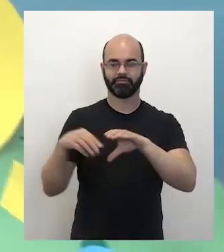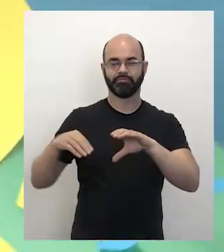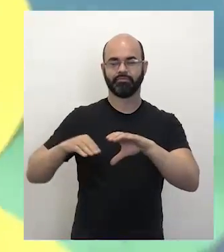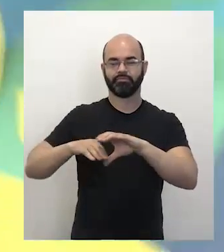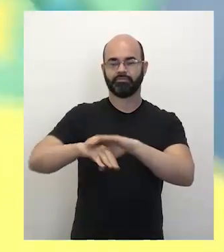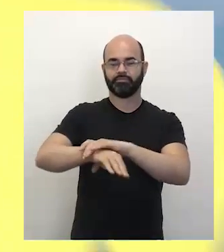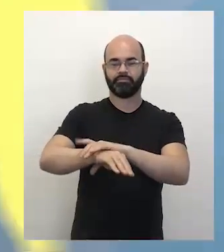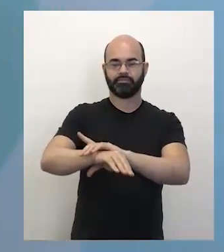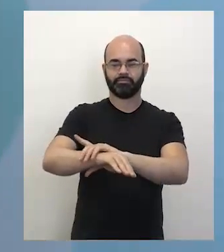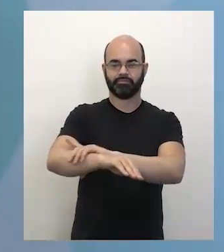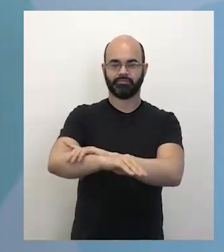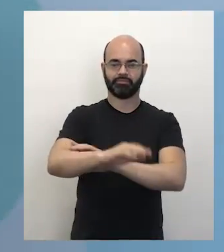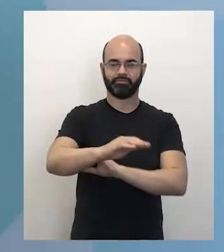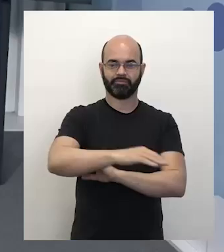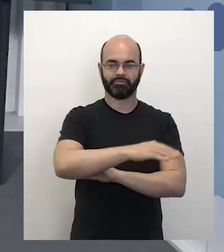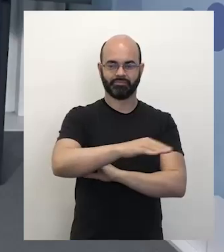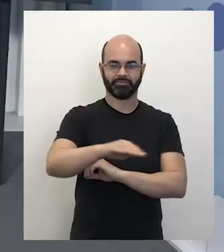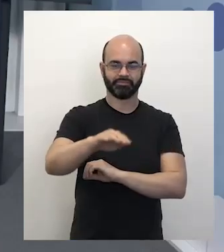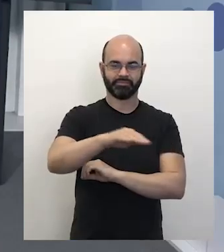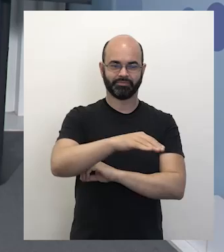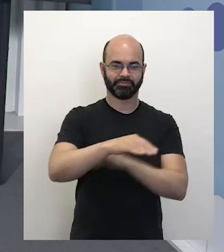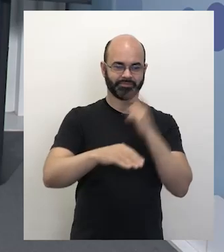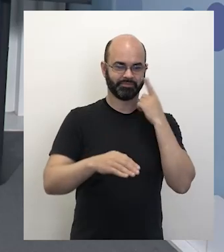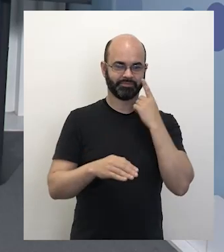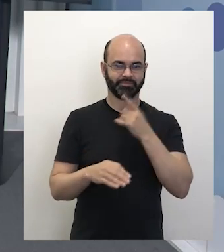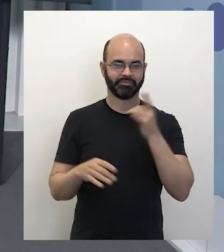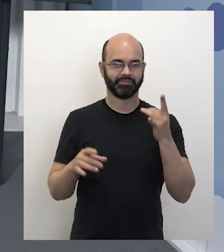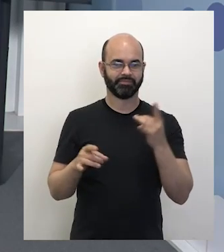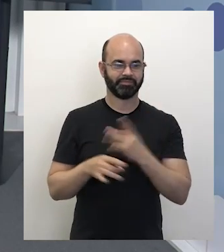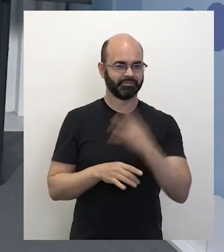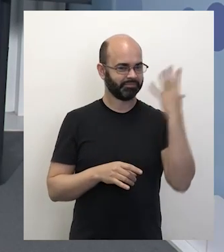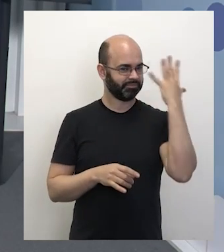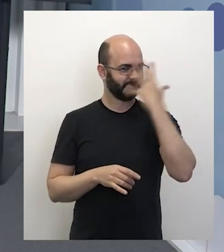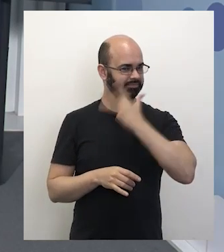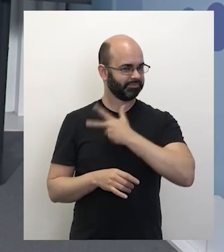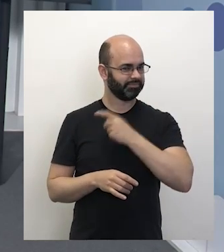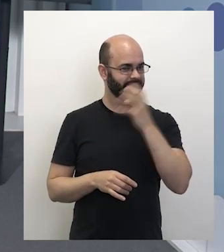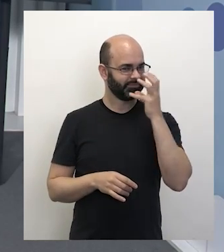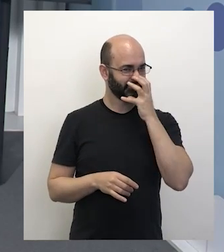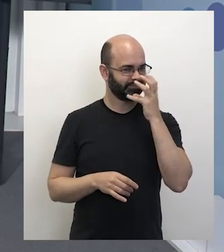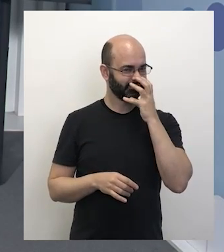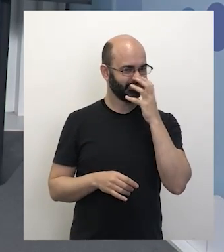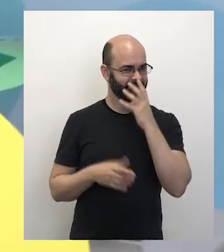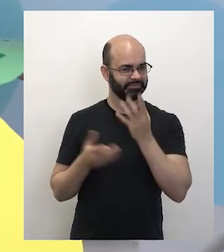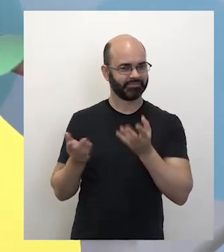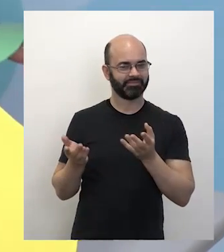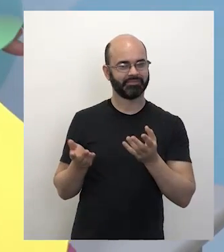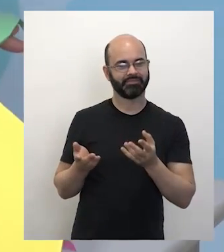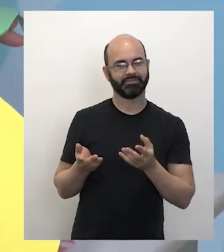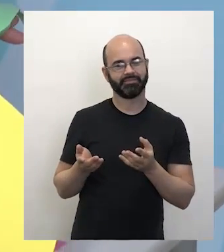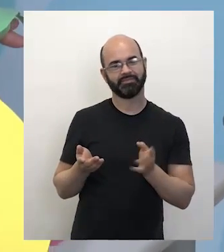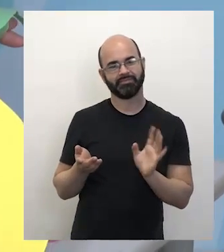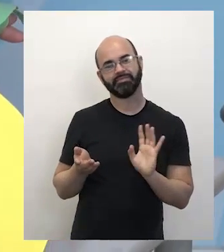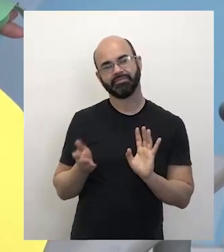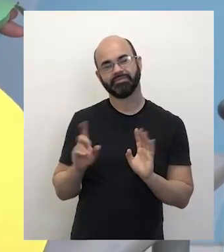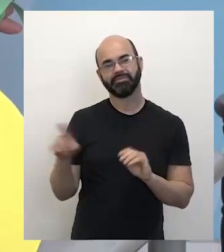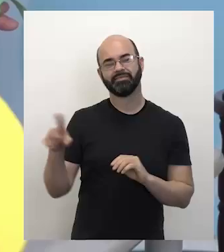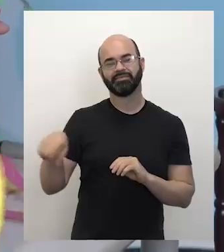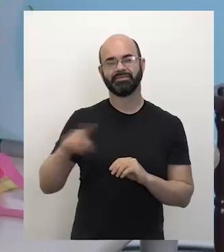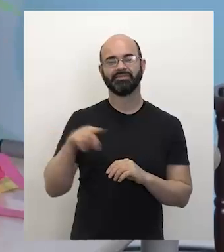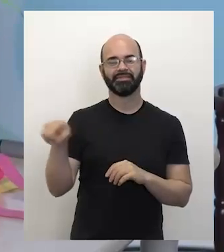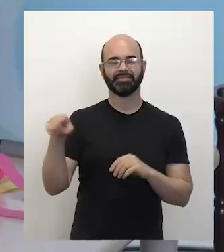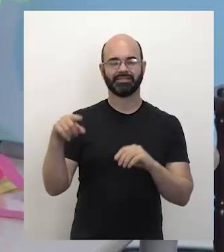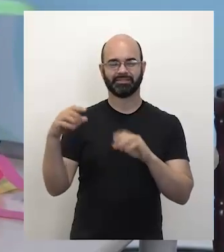ó, prontinho. Tá pronta a minha... E ficou muito linda. Eu não sei se ficou muito lindo, tenho certeza que os estudantes vão me